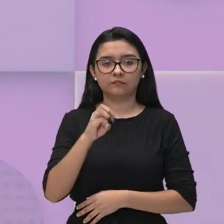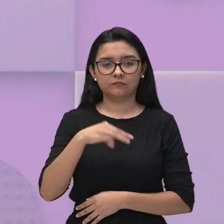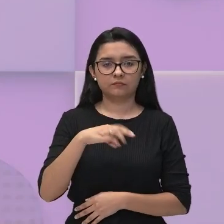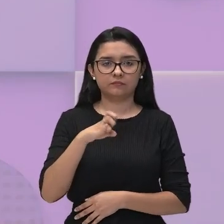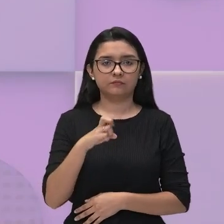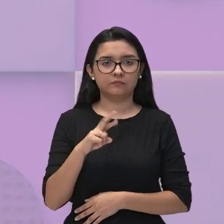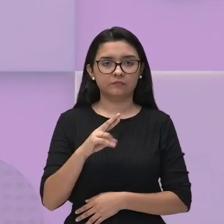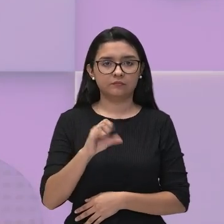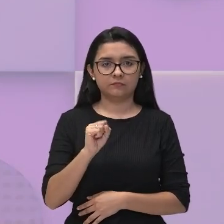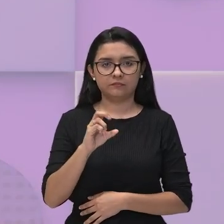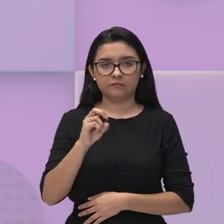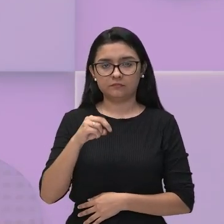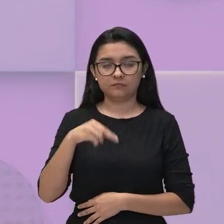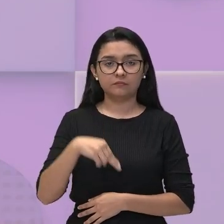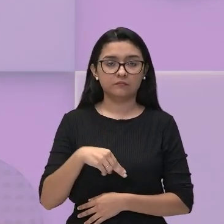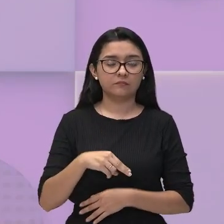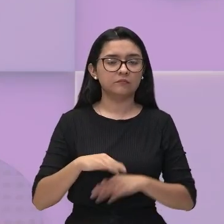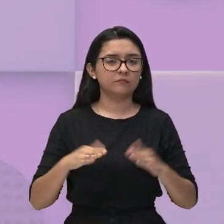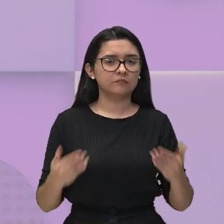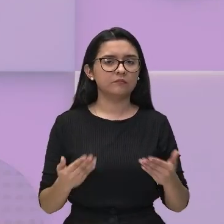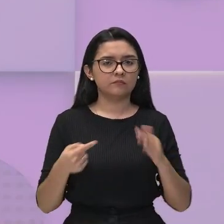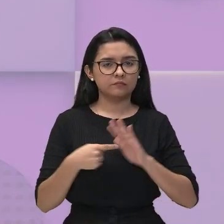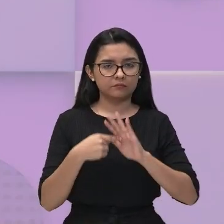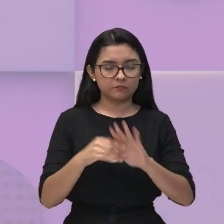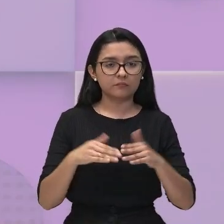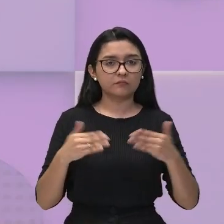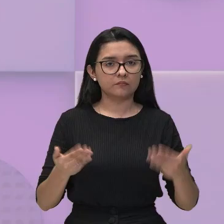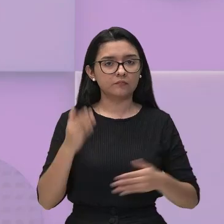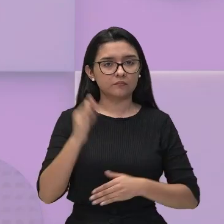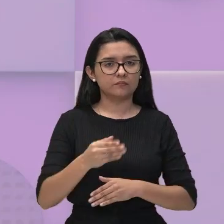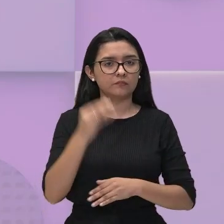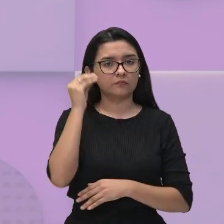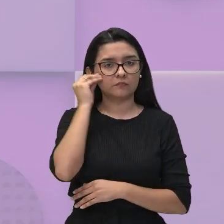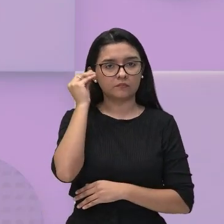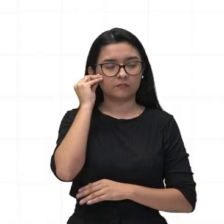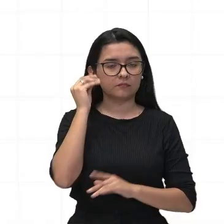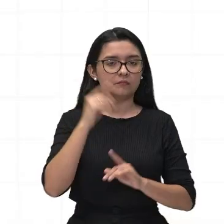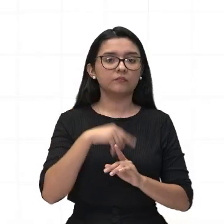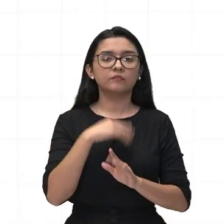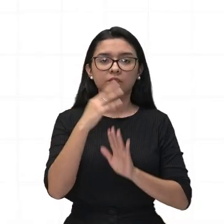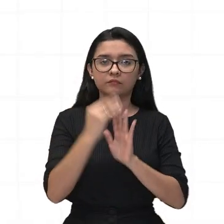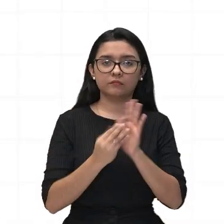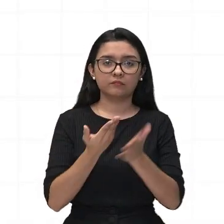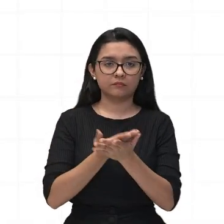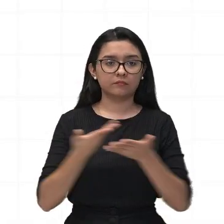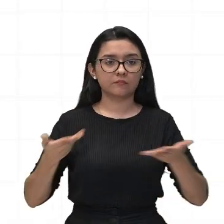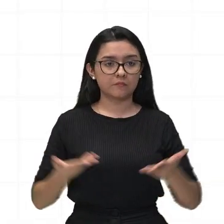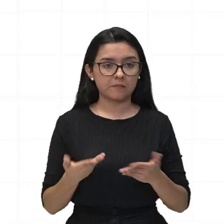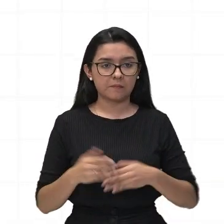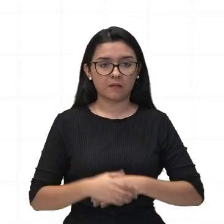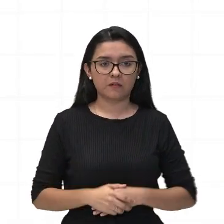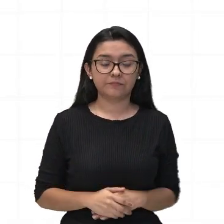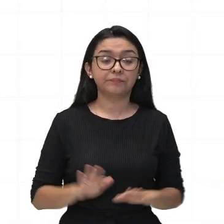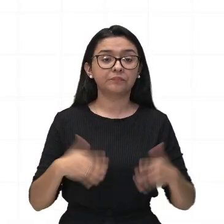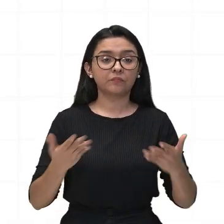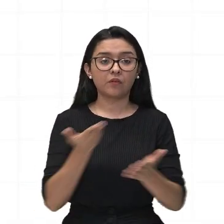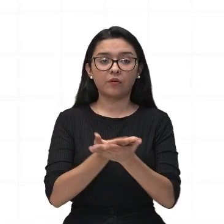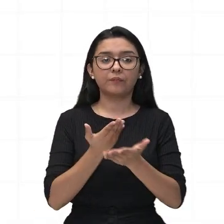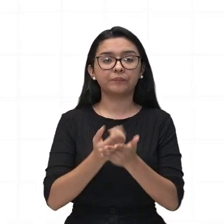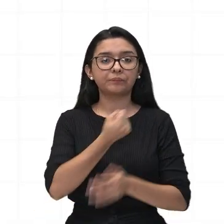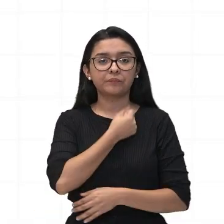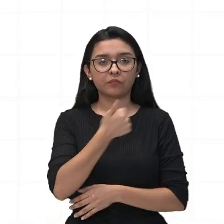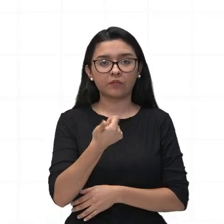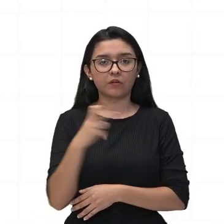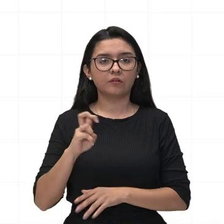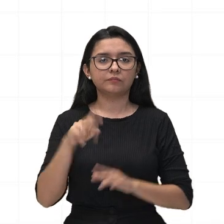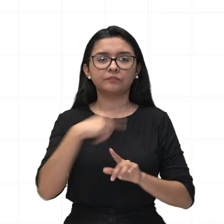Emerson Marão. Agora que estamos apresentados, vamos ver o que nos aguarda para a nossa aula de hoje. A aula de número